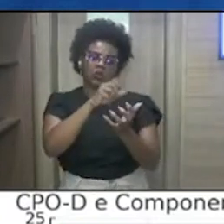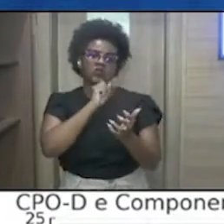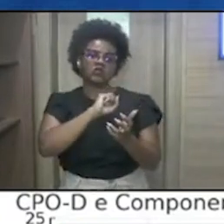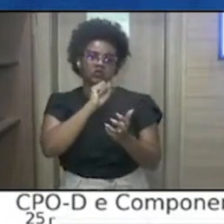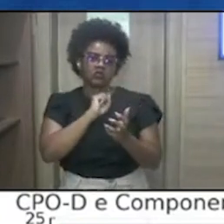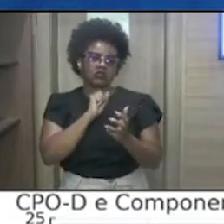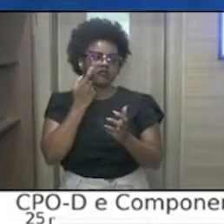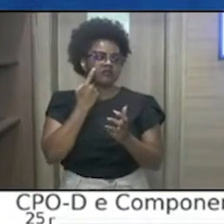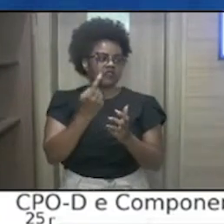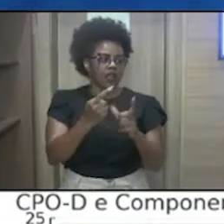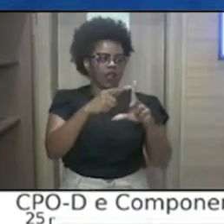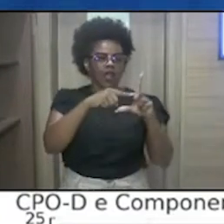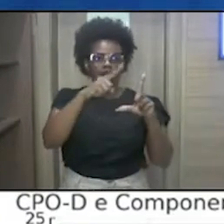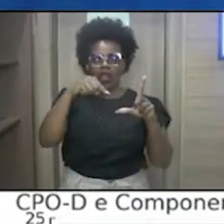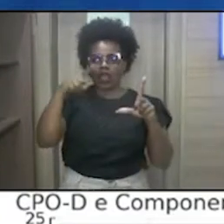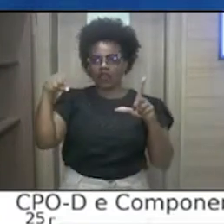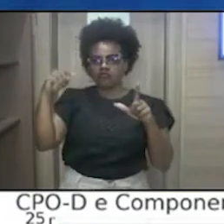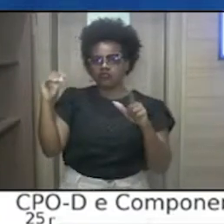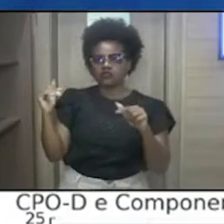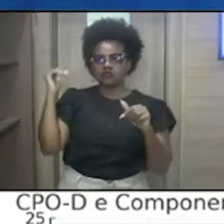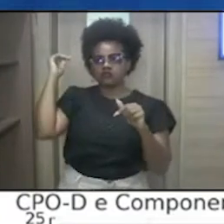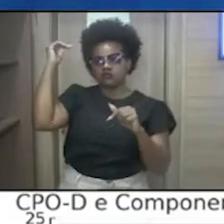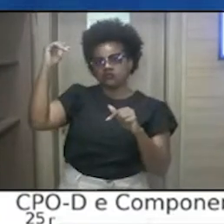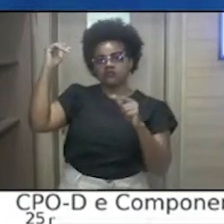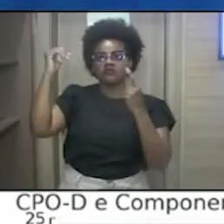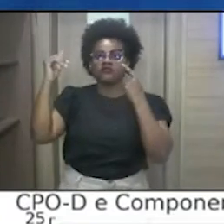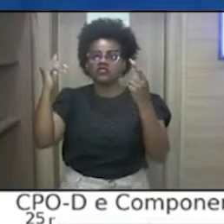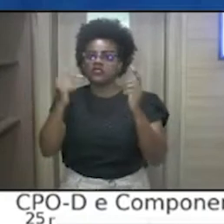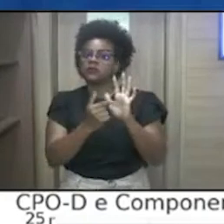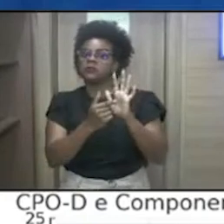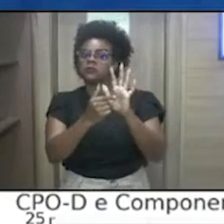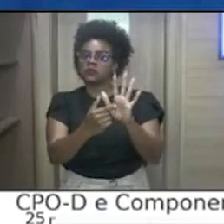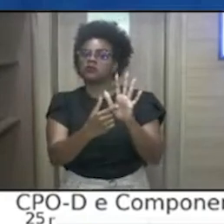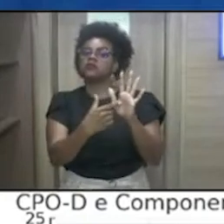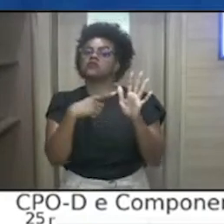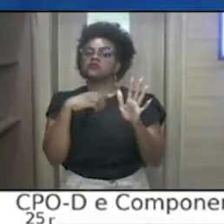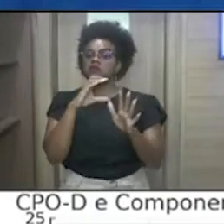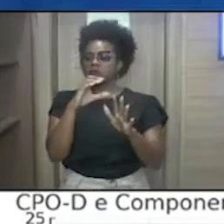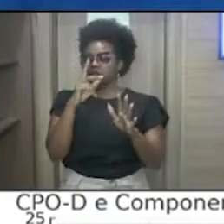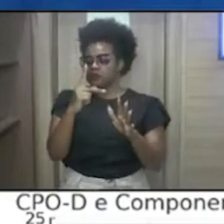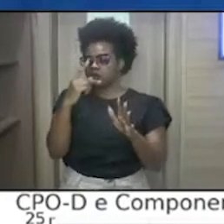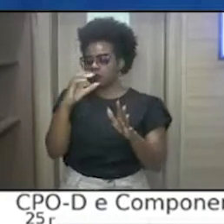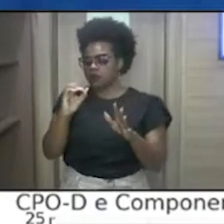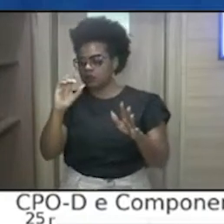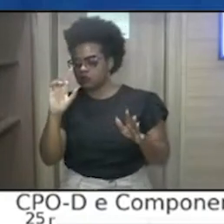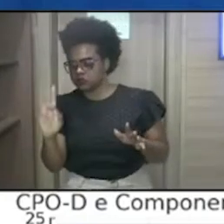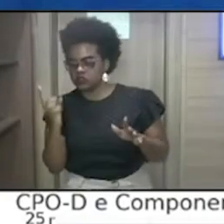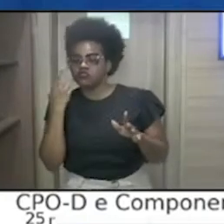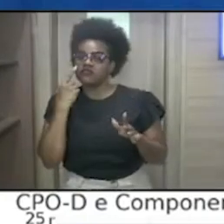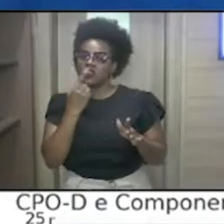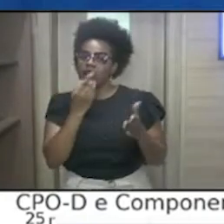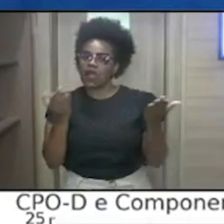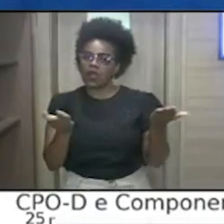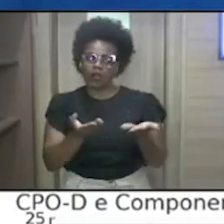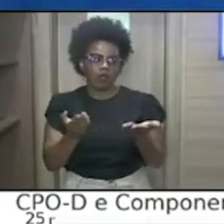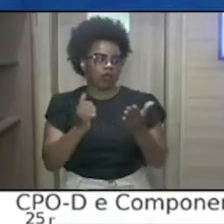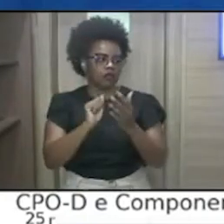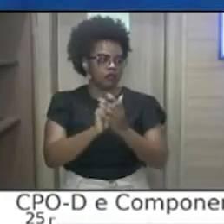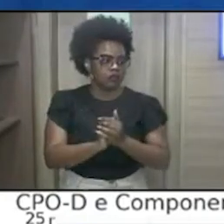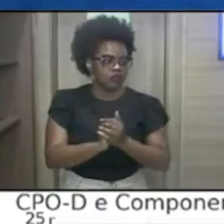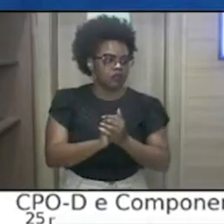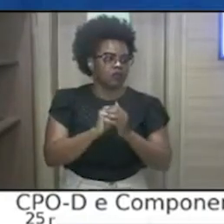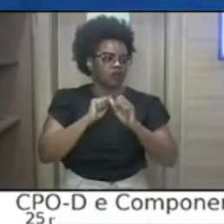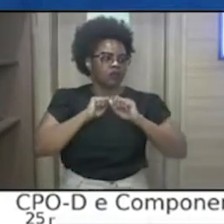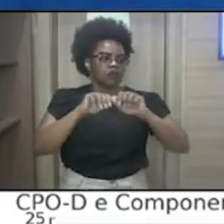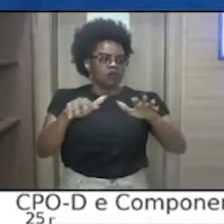dos adultos, mostrando a média do CPOD. Então, vocês observam que nós chegamos agora, no último inquérito